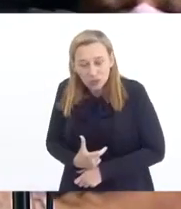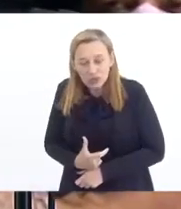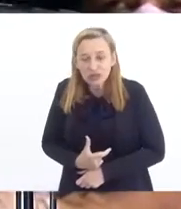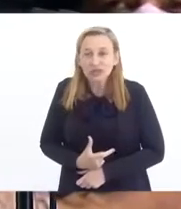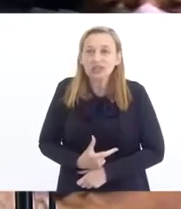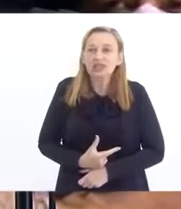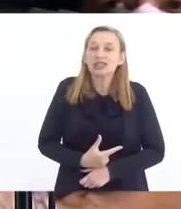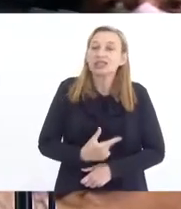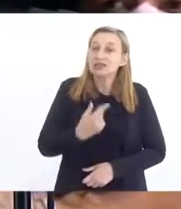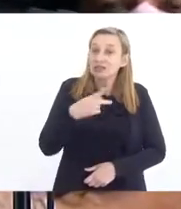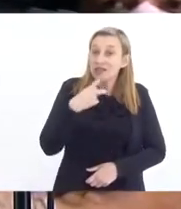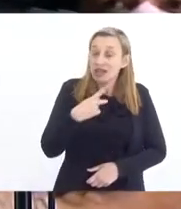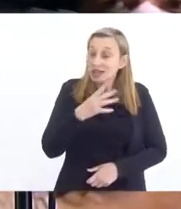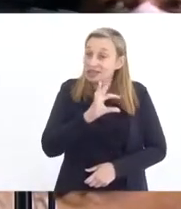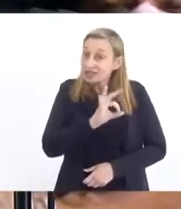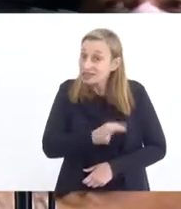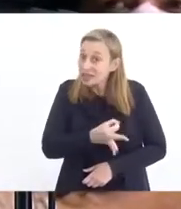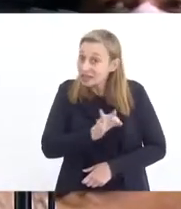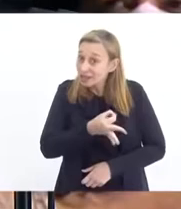eu especificamente